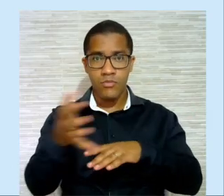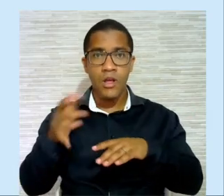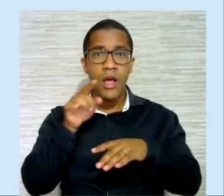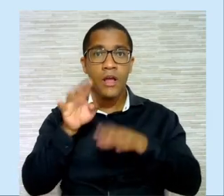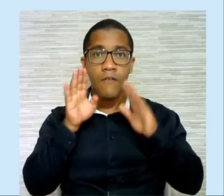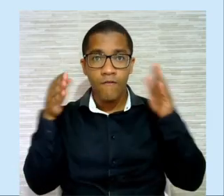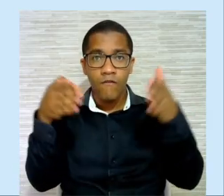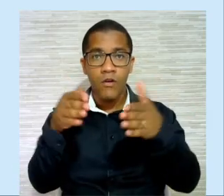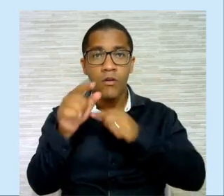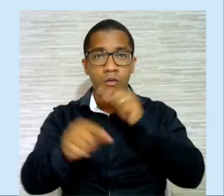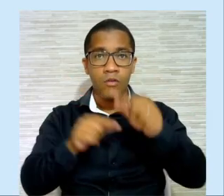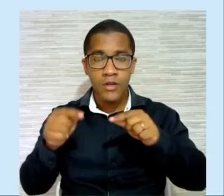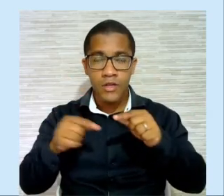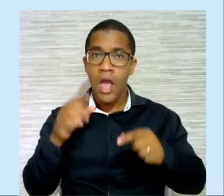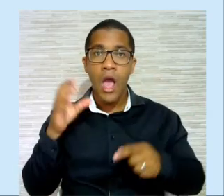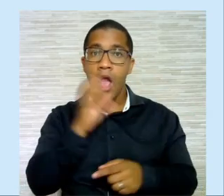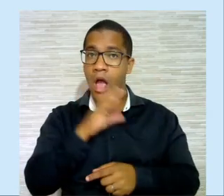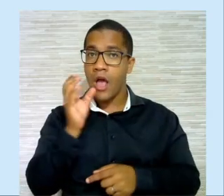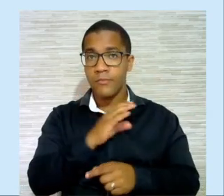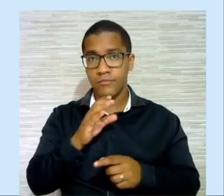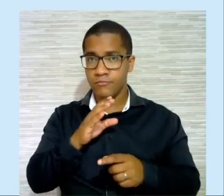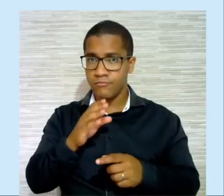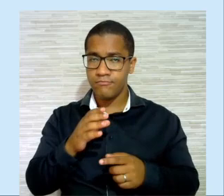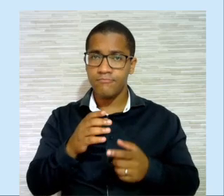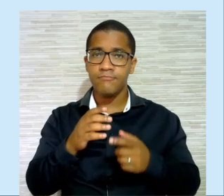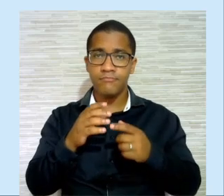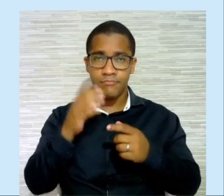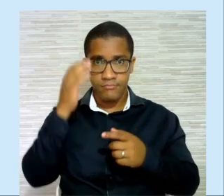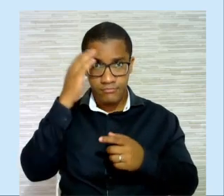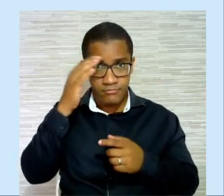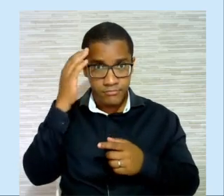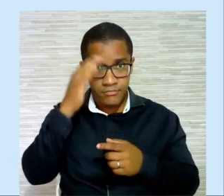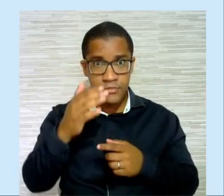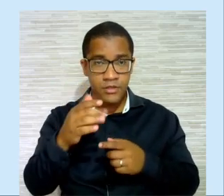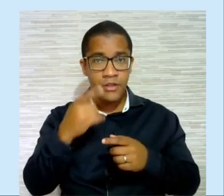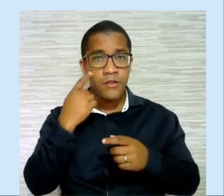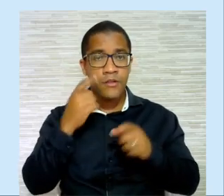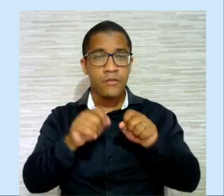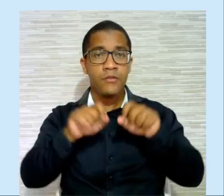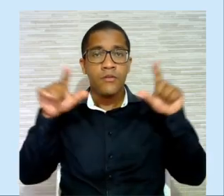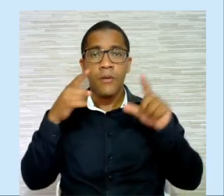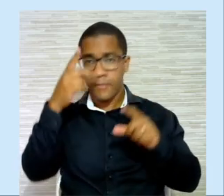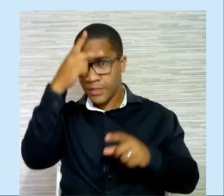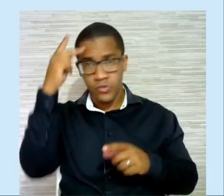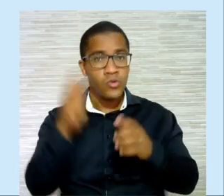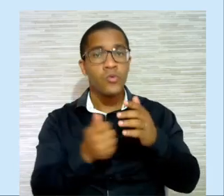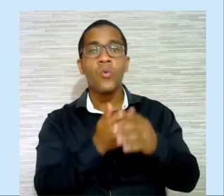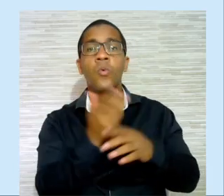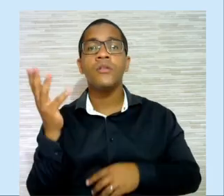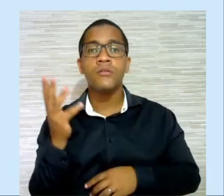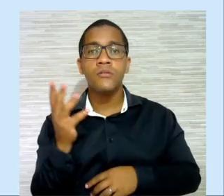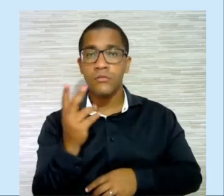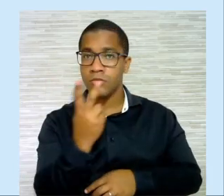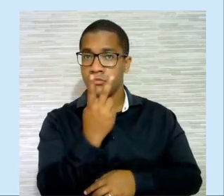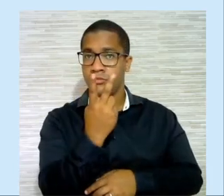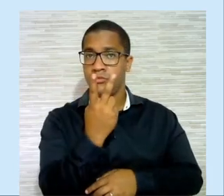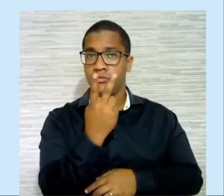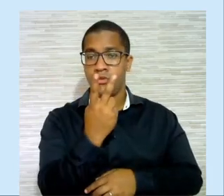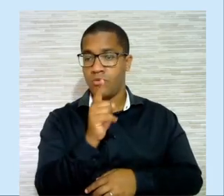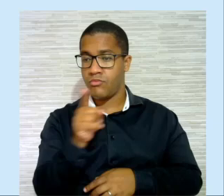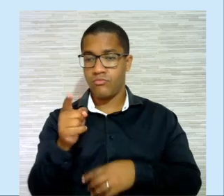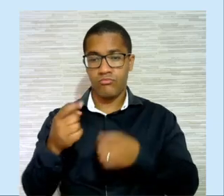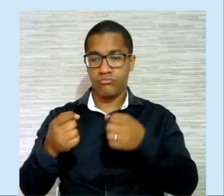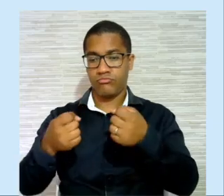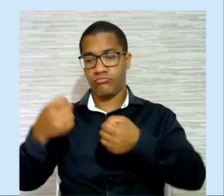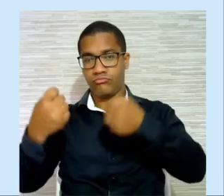que existe um sistema intensivo, né? Na imagem também você viu que só 2 pessoas trabalham manuseando